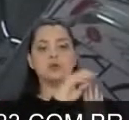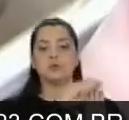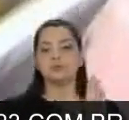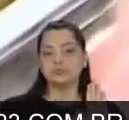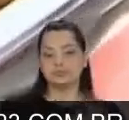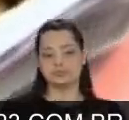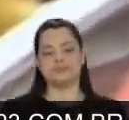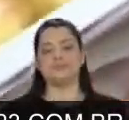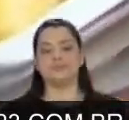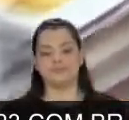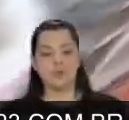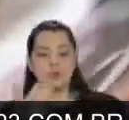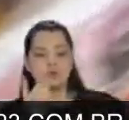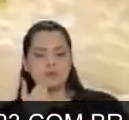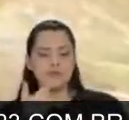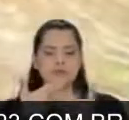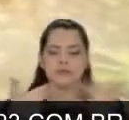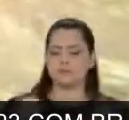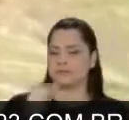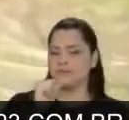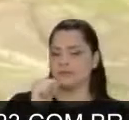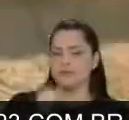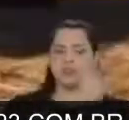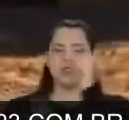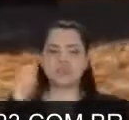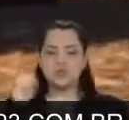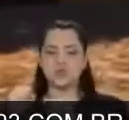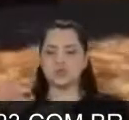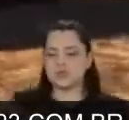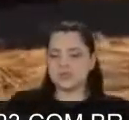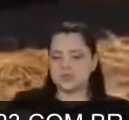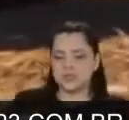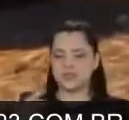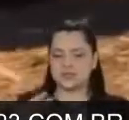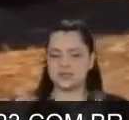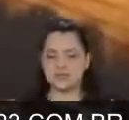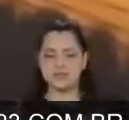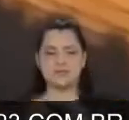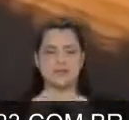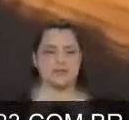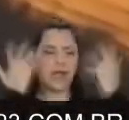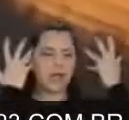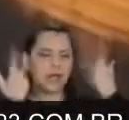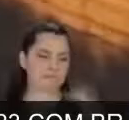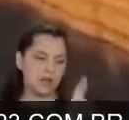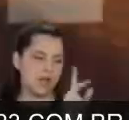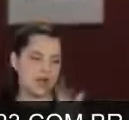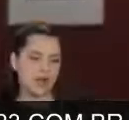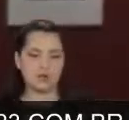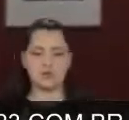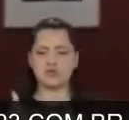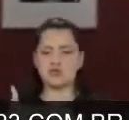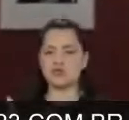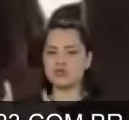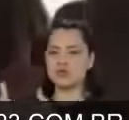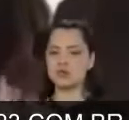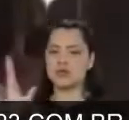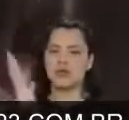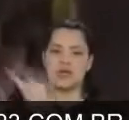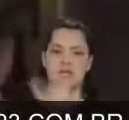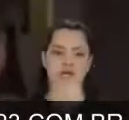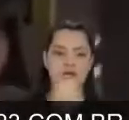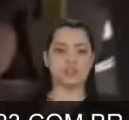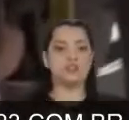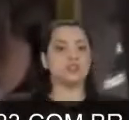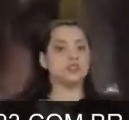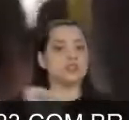1,8%. Alimentos e bebidas, indústria do agronegócio, reprodução animal, embarcações, arte e